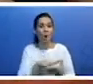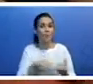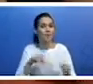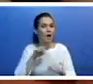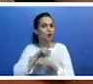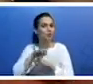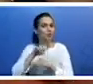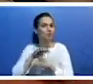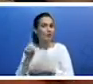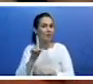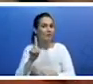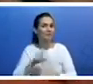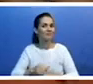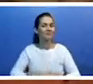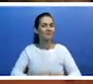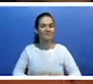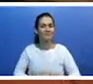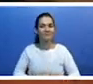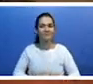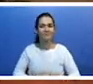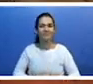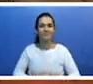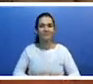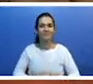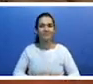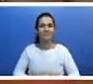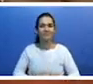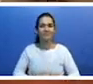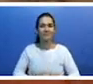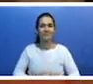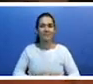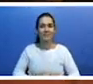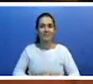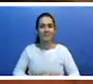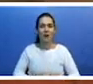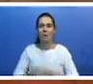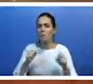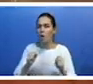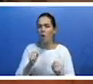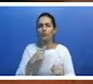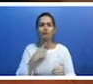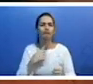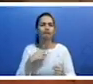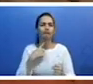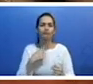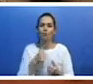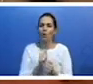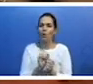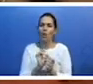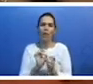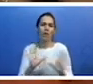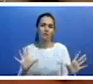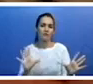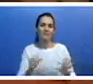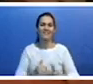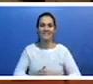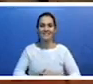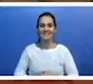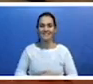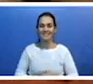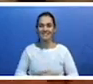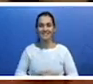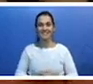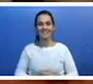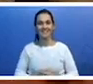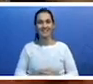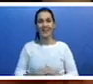bom? Nós trouxemos uma sugestão, mas vocês podem fazer do jeito que vocês acharem melhor